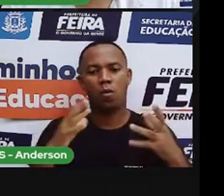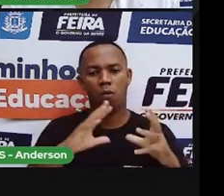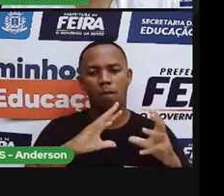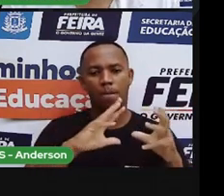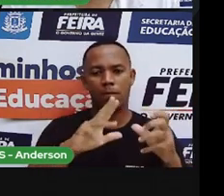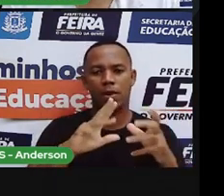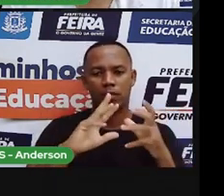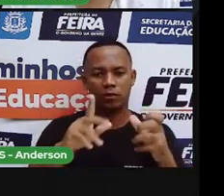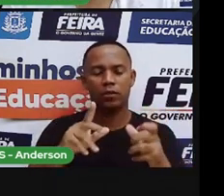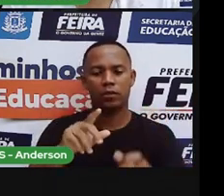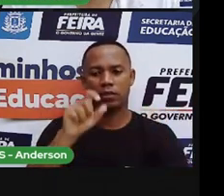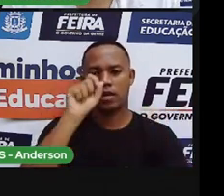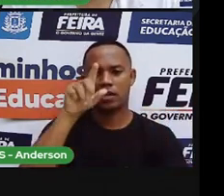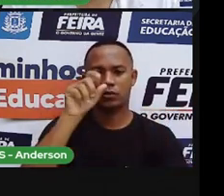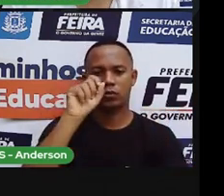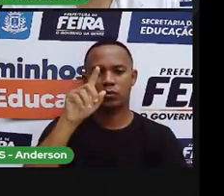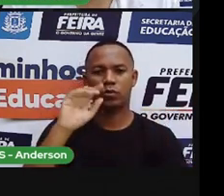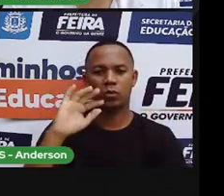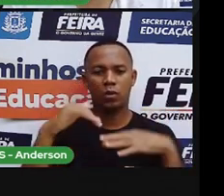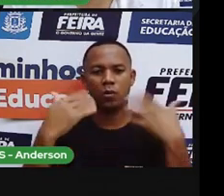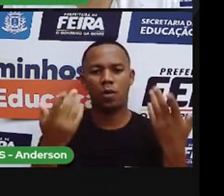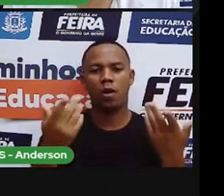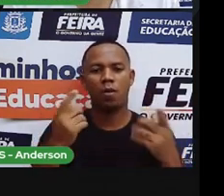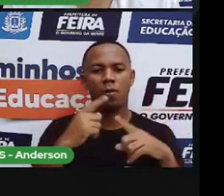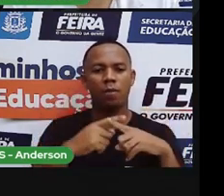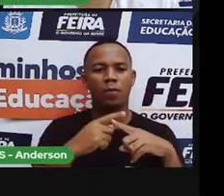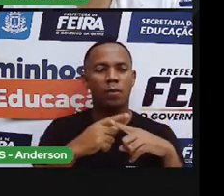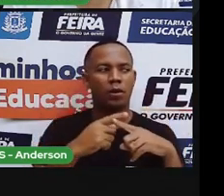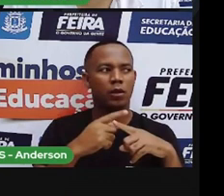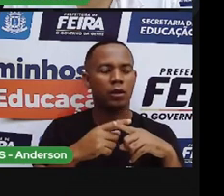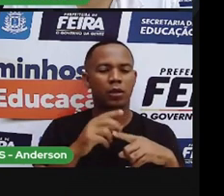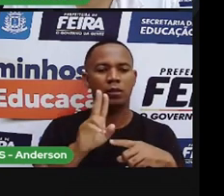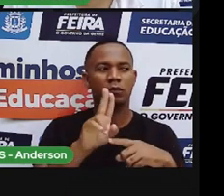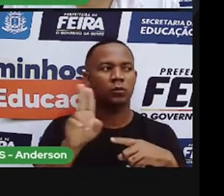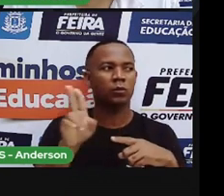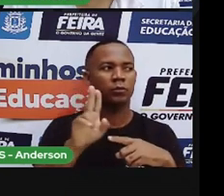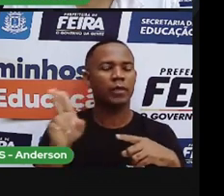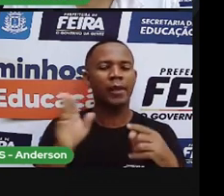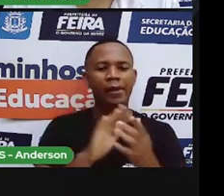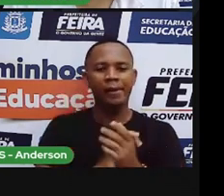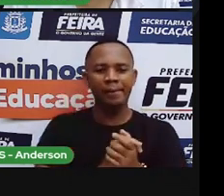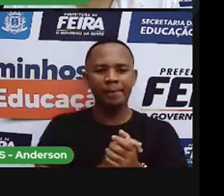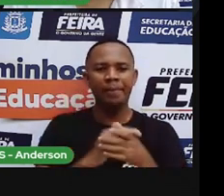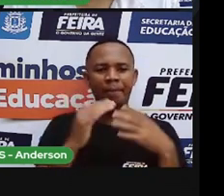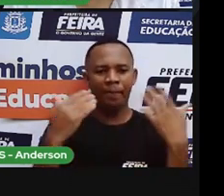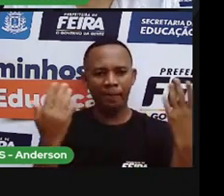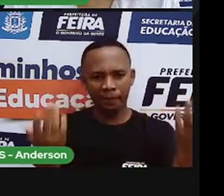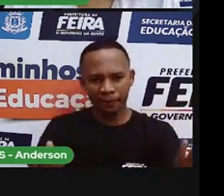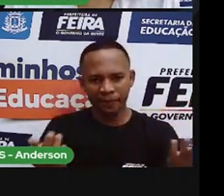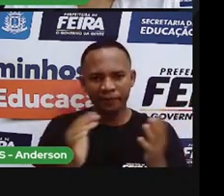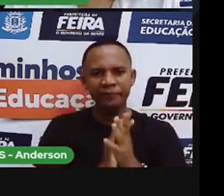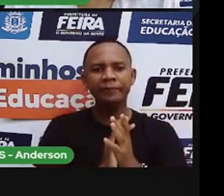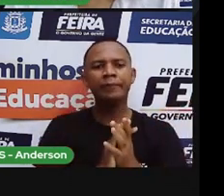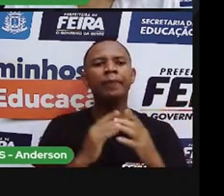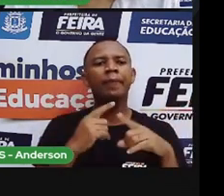de planeta azul? E por que recebeu esse nome? Por